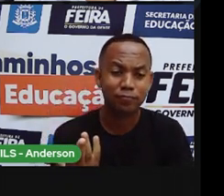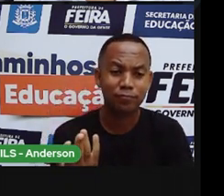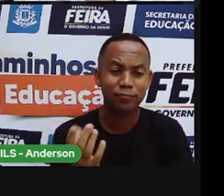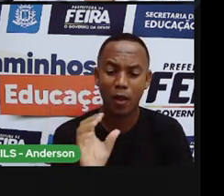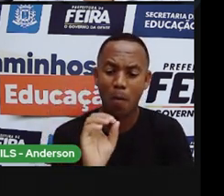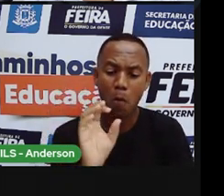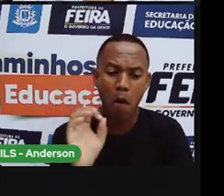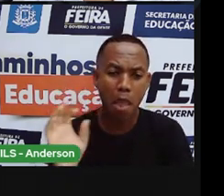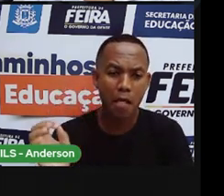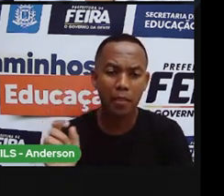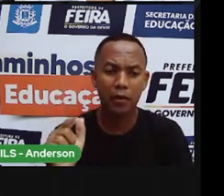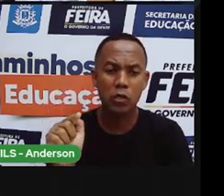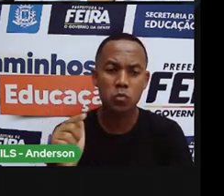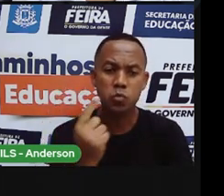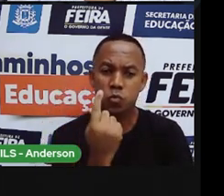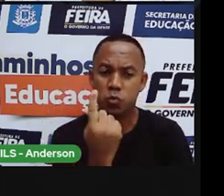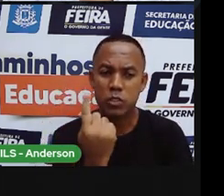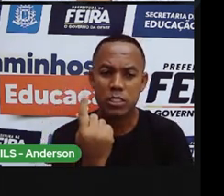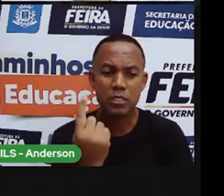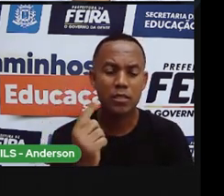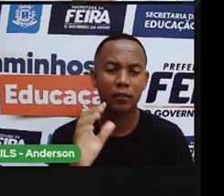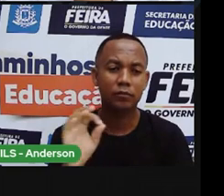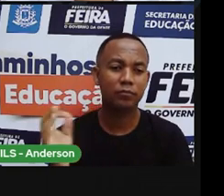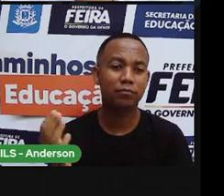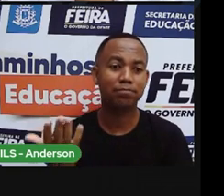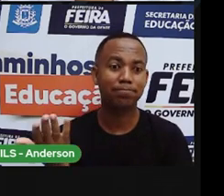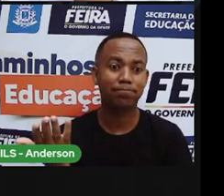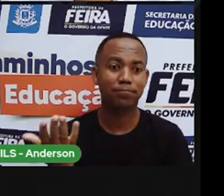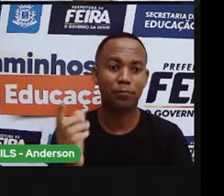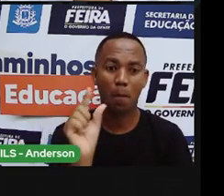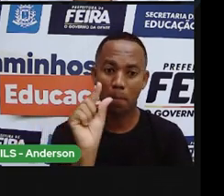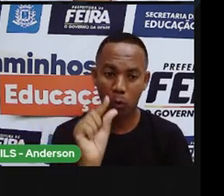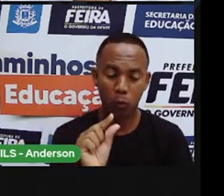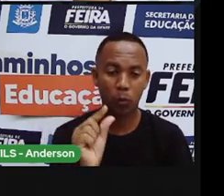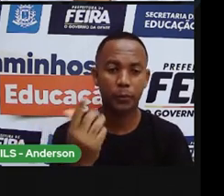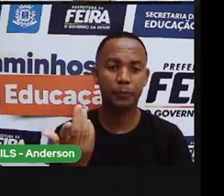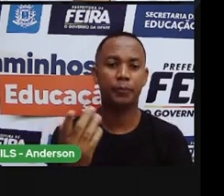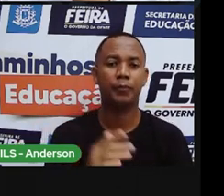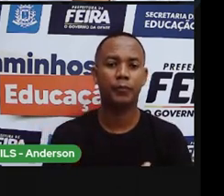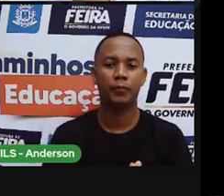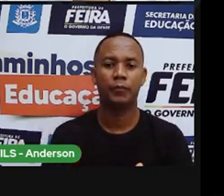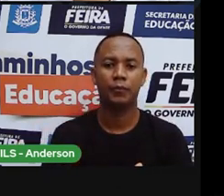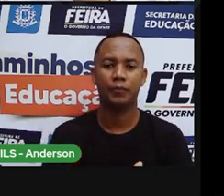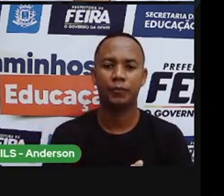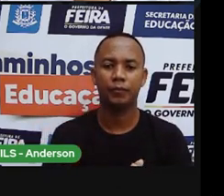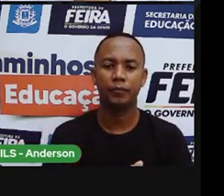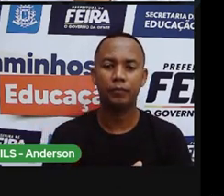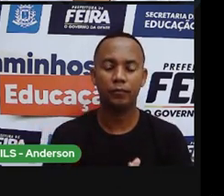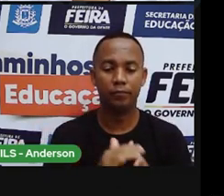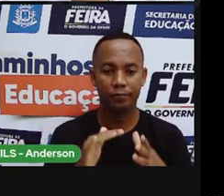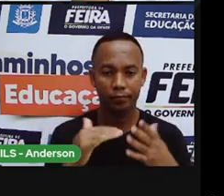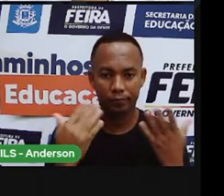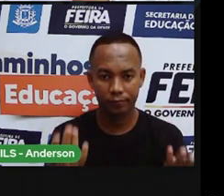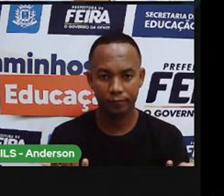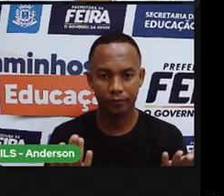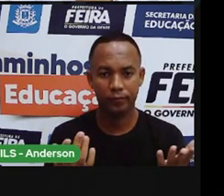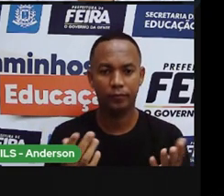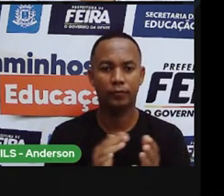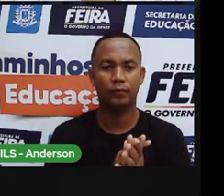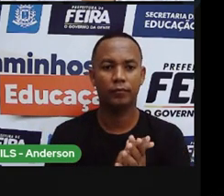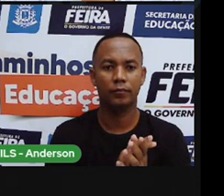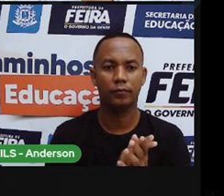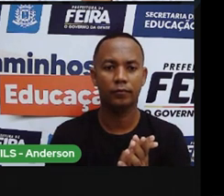verdade. Menos do que 1 centavo. Imagine aí, pouquinho, né? Pronto, é isso que a gente pode usar da